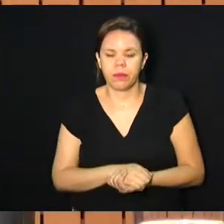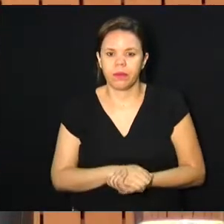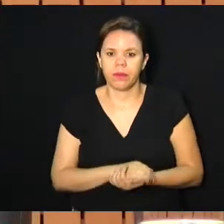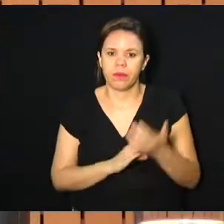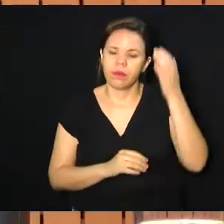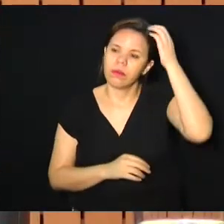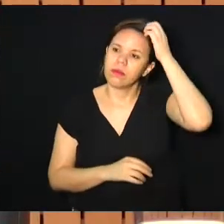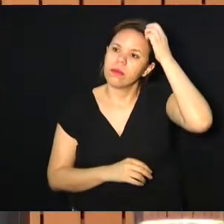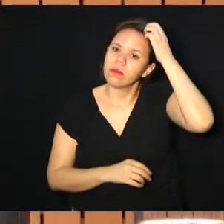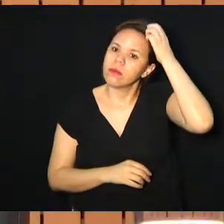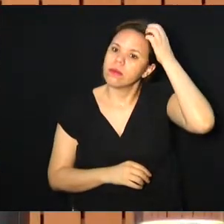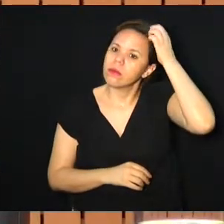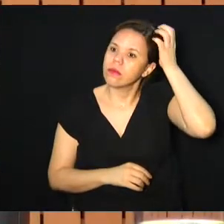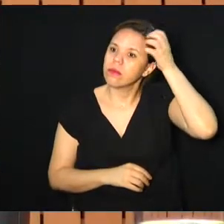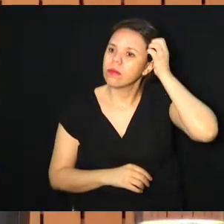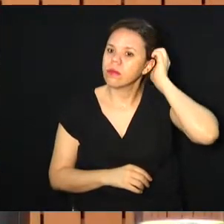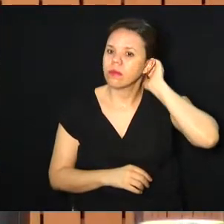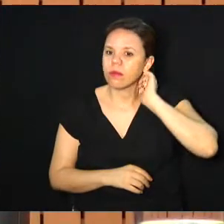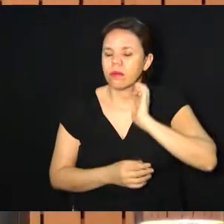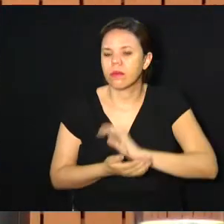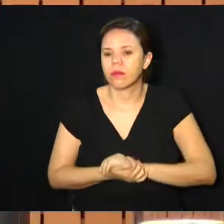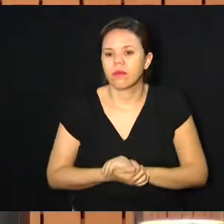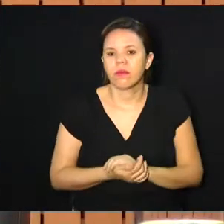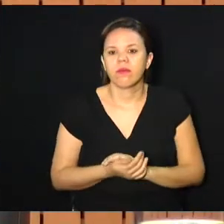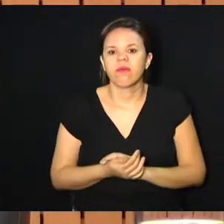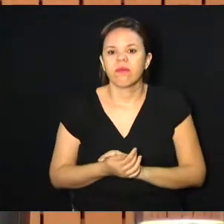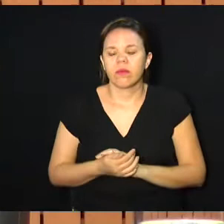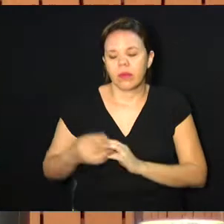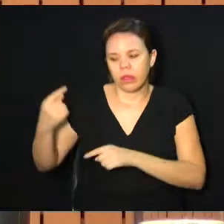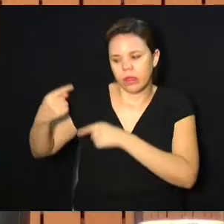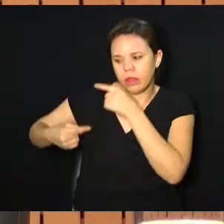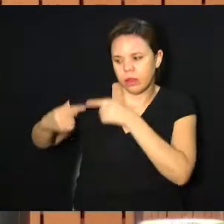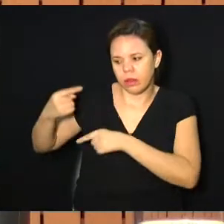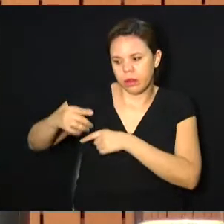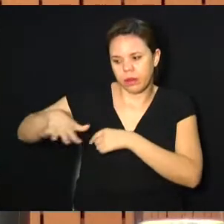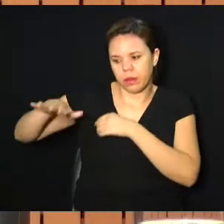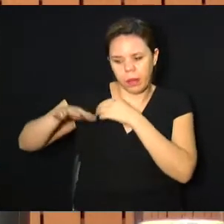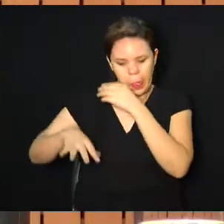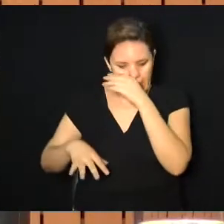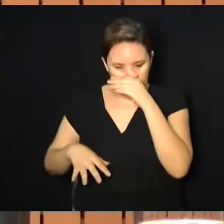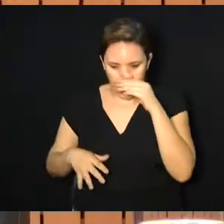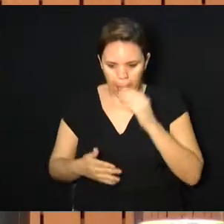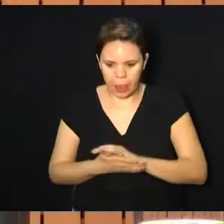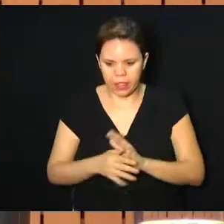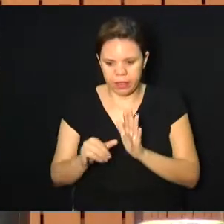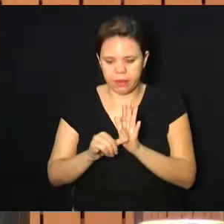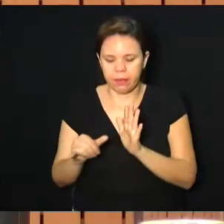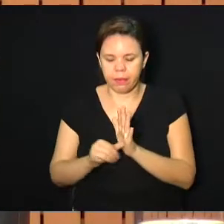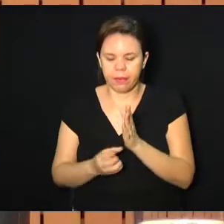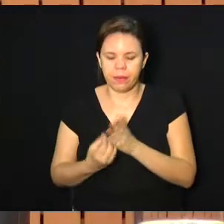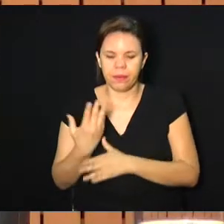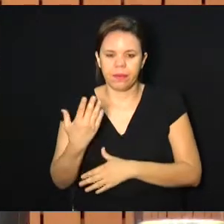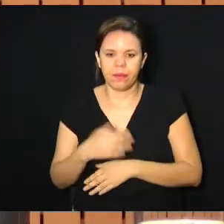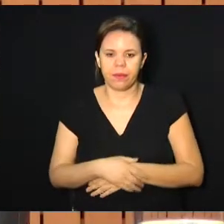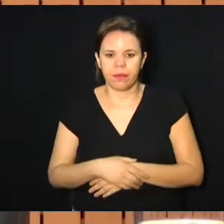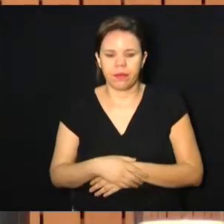penso que, dentro desse debate do edital,